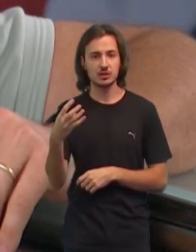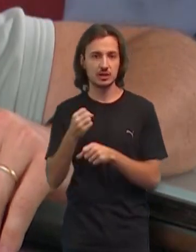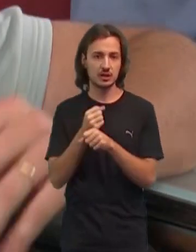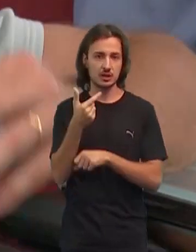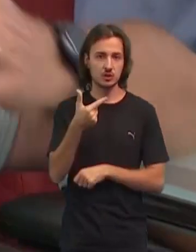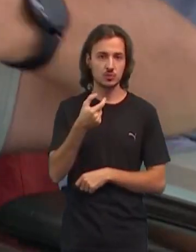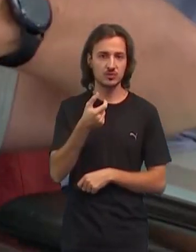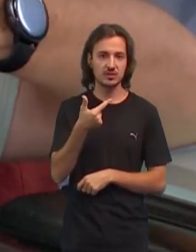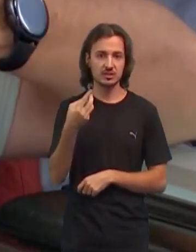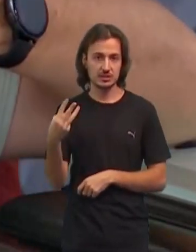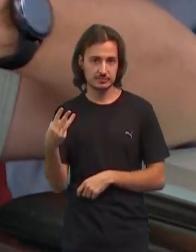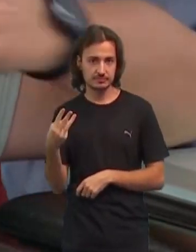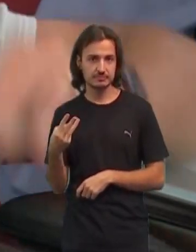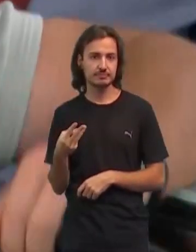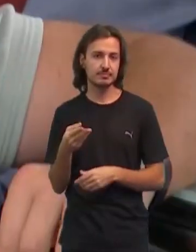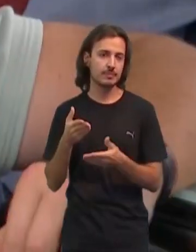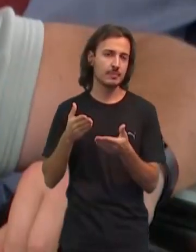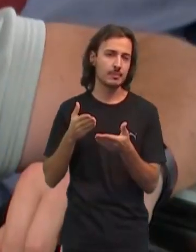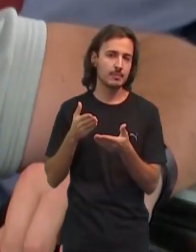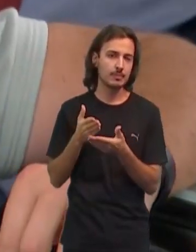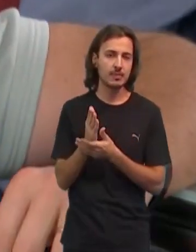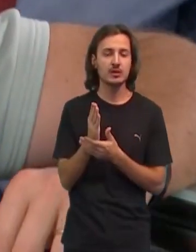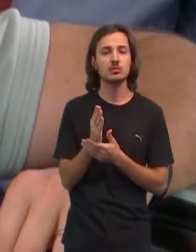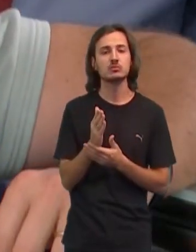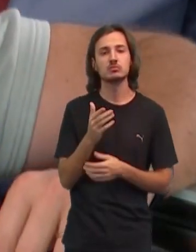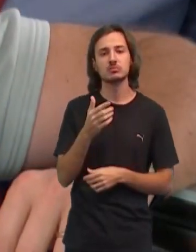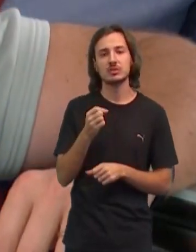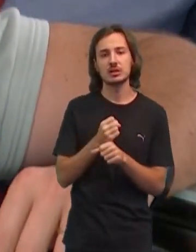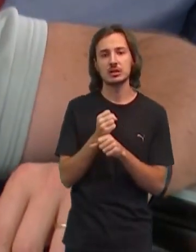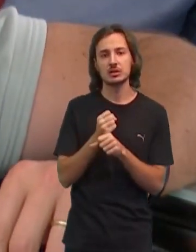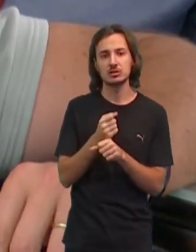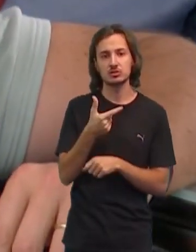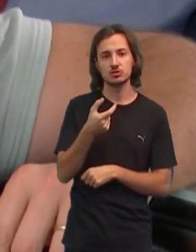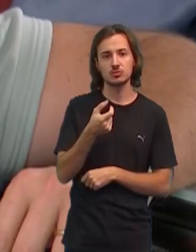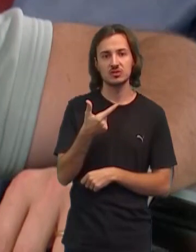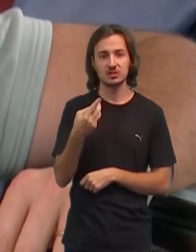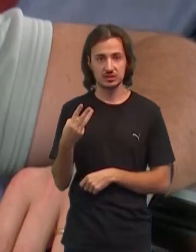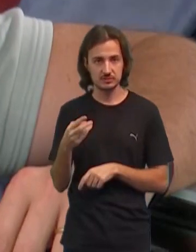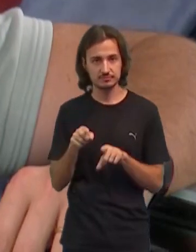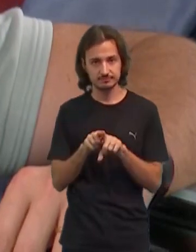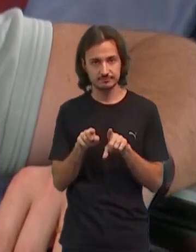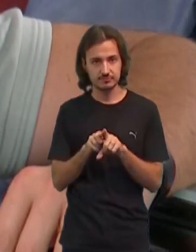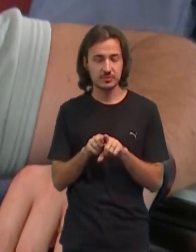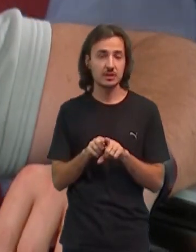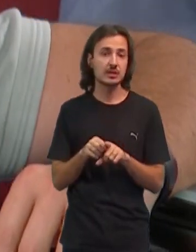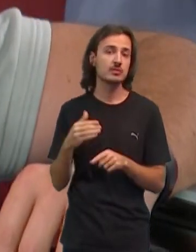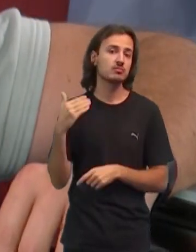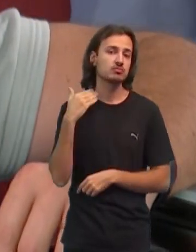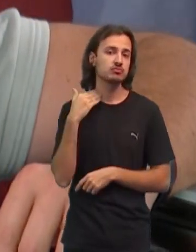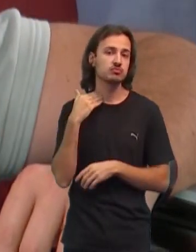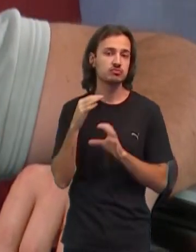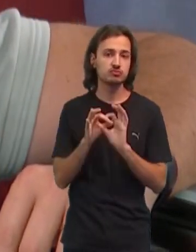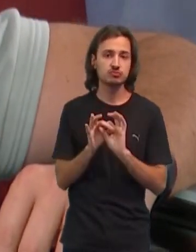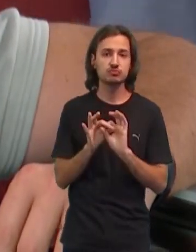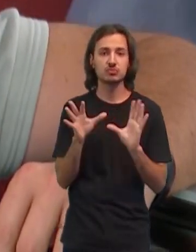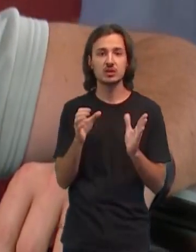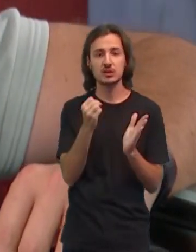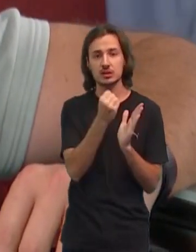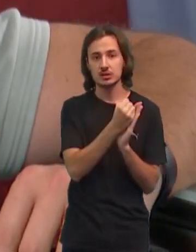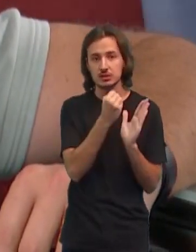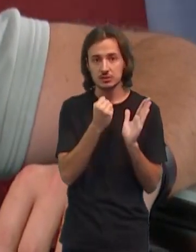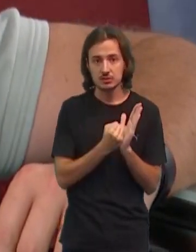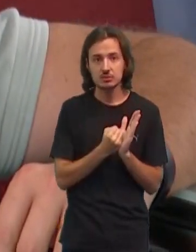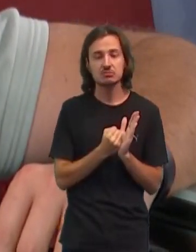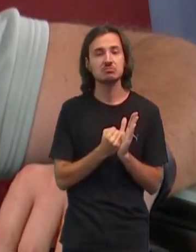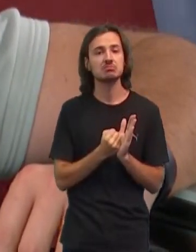2023, sancionada dia 11 de dezembro de 2023, que autoriza o município de Juiz de Fora a contratar